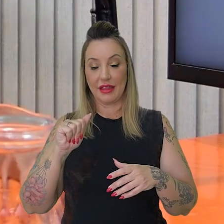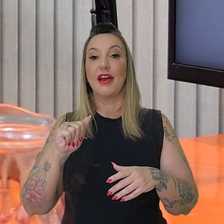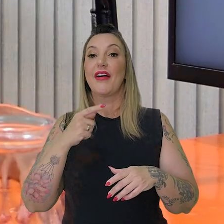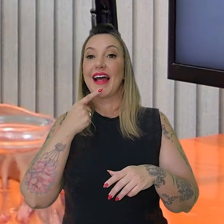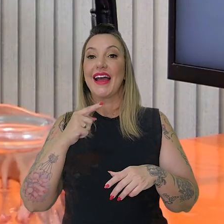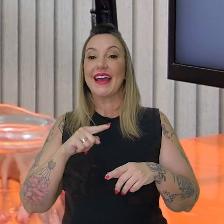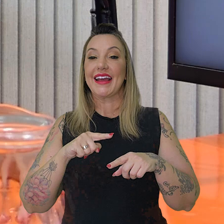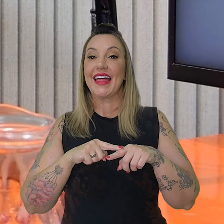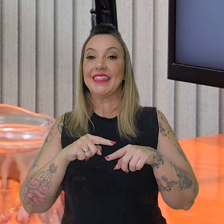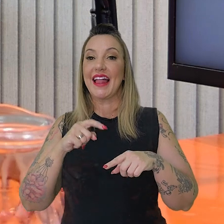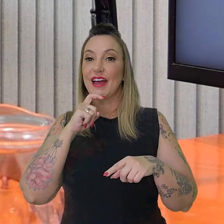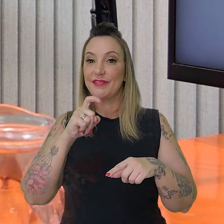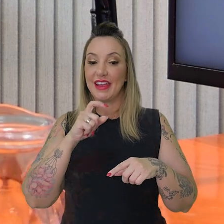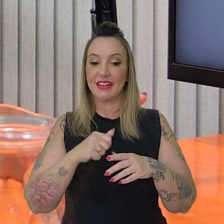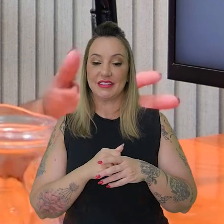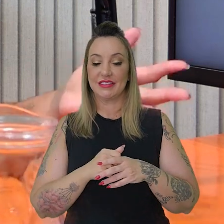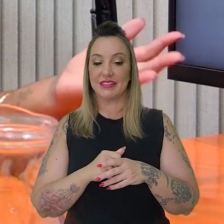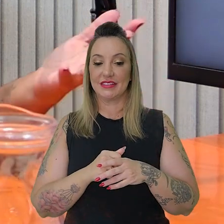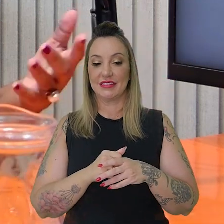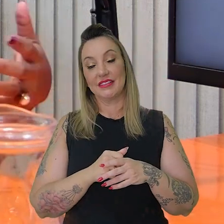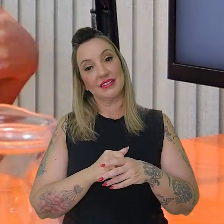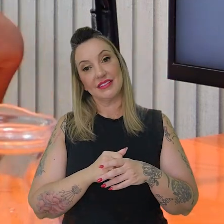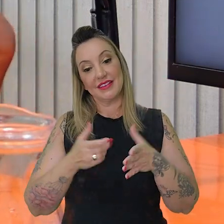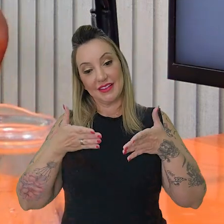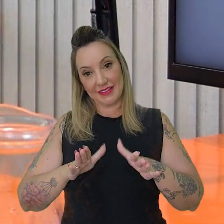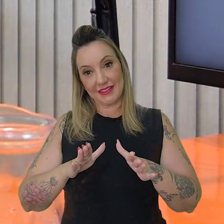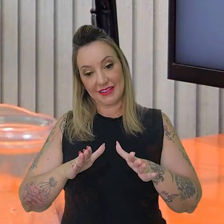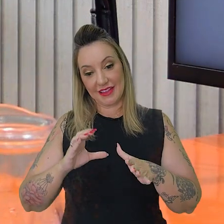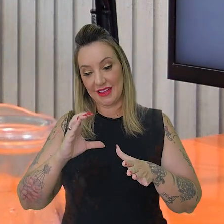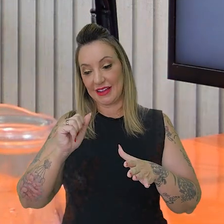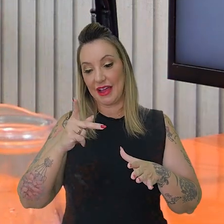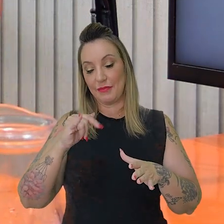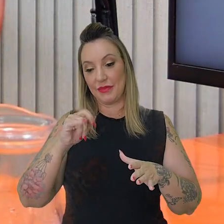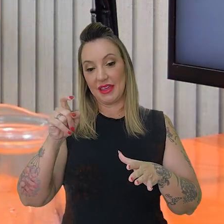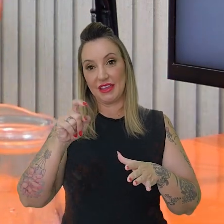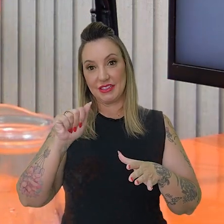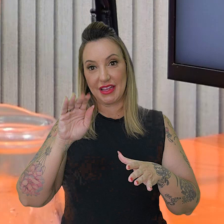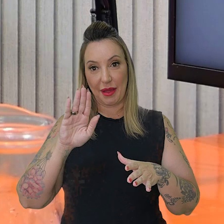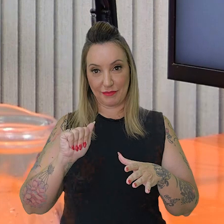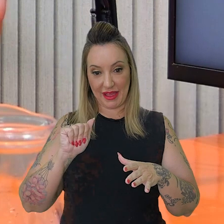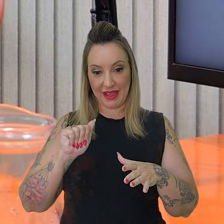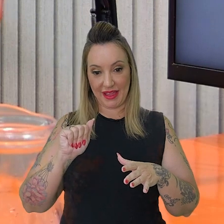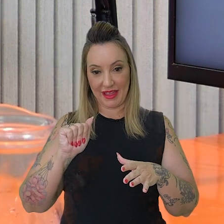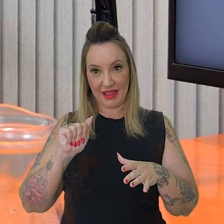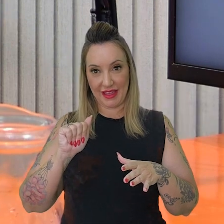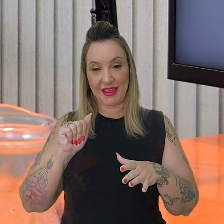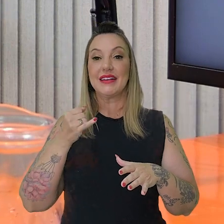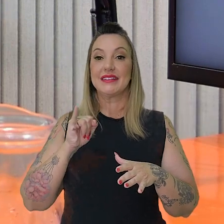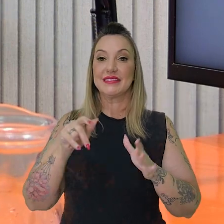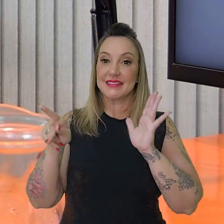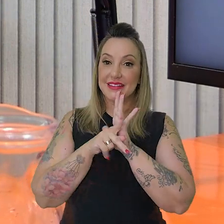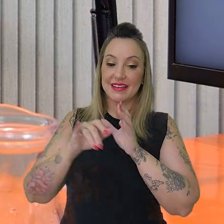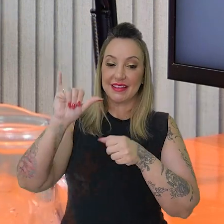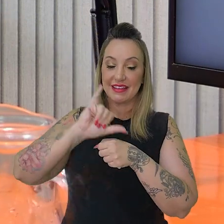verde né quem nasce no Espírito Santo assim pro de fora é é capixaba né Igual Paulista Mas e se você é